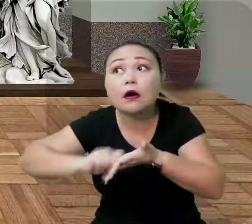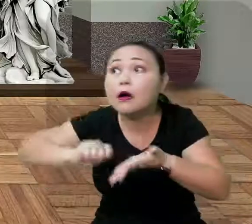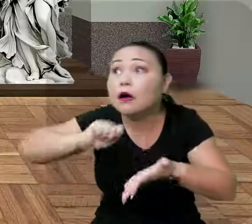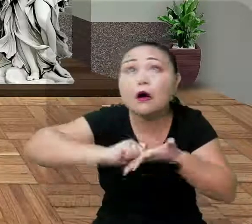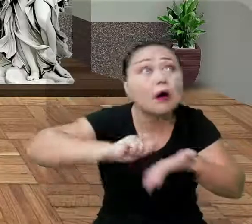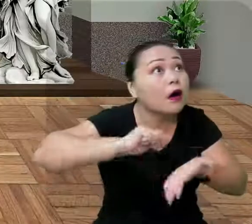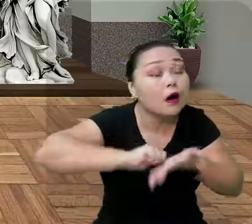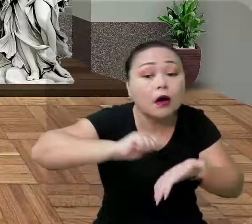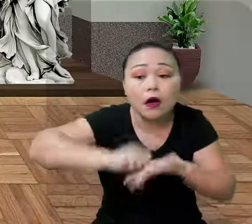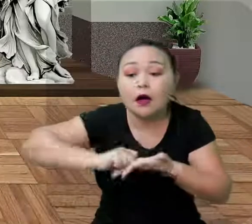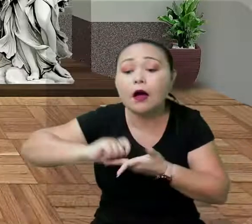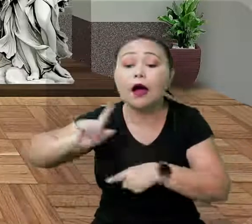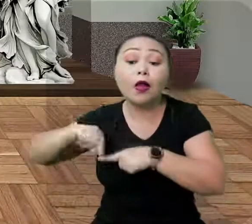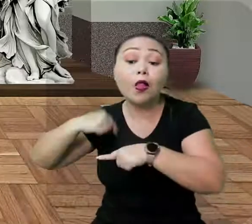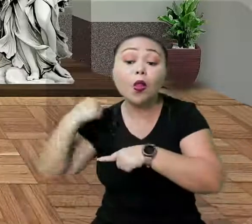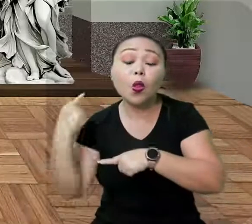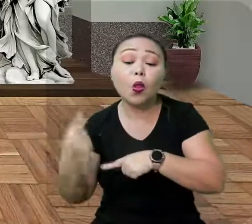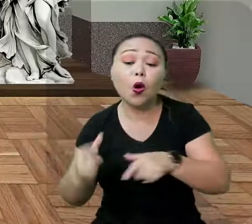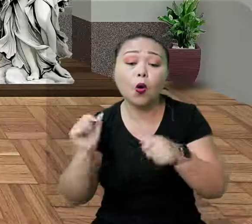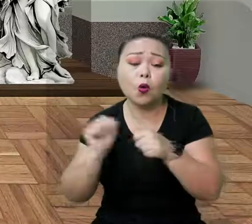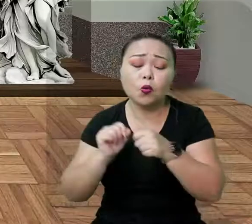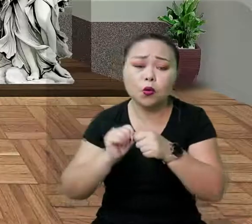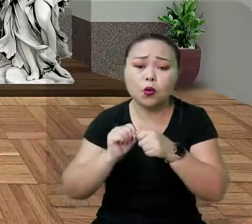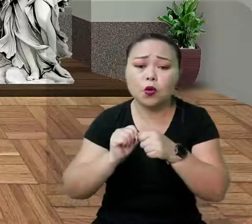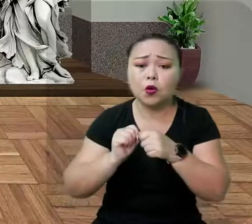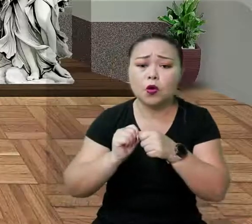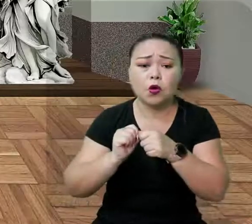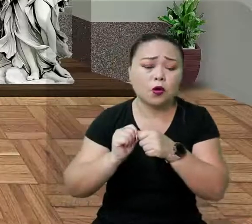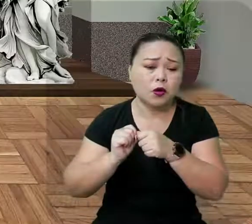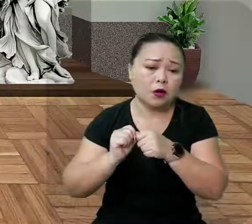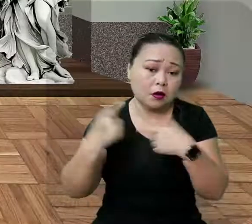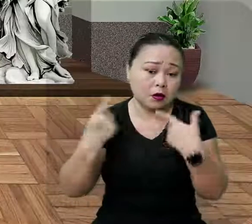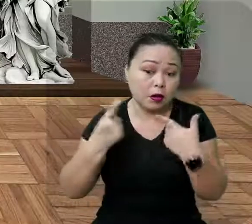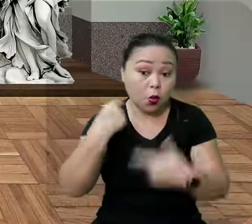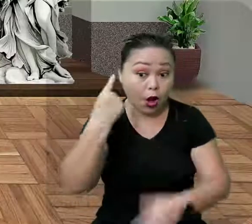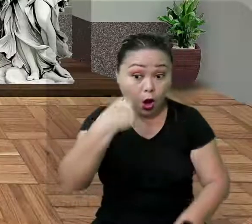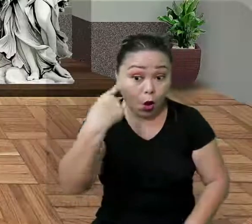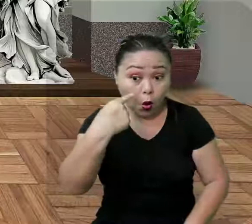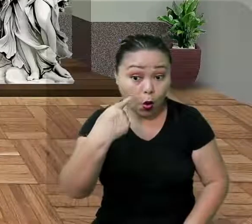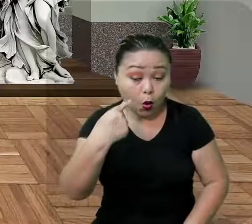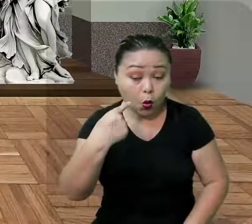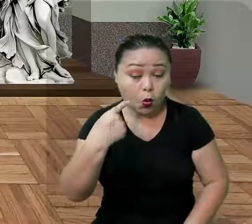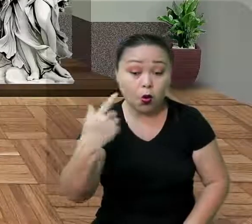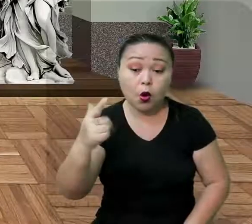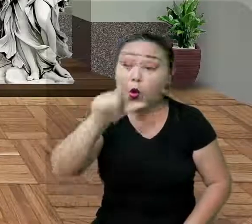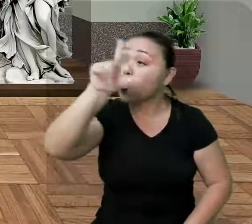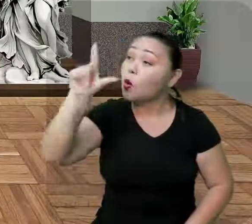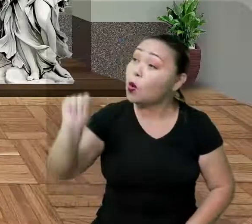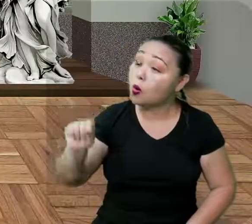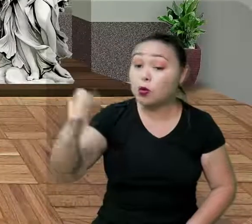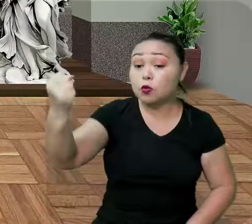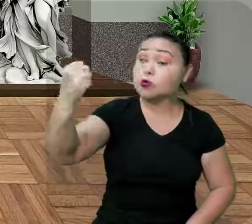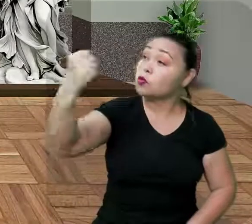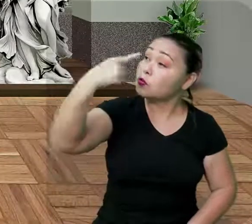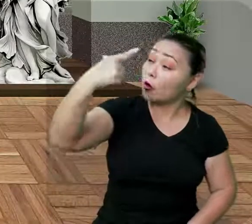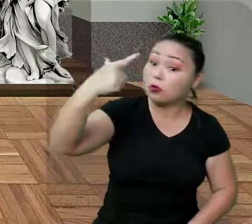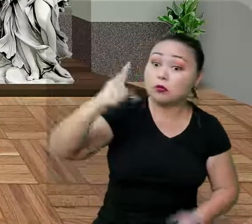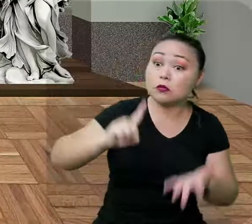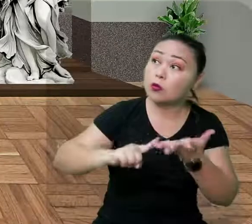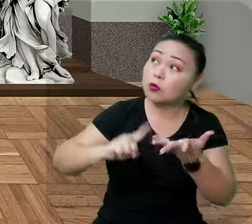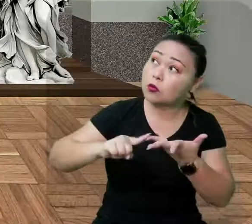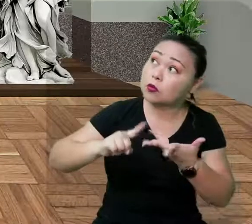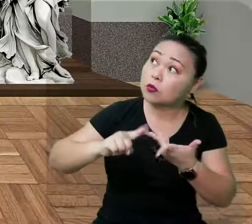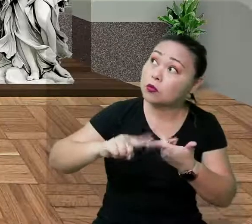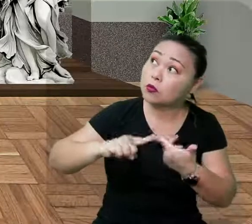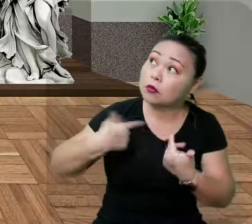mas viajamos gastamos tanta só não é a hora tantas Luas entanto só olha aí